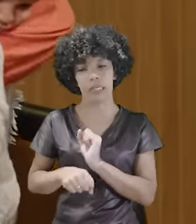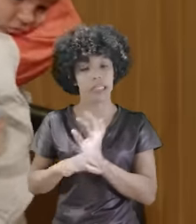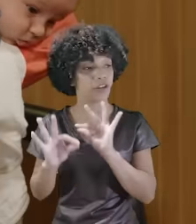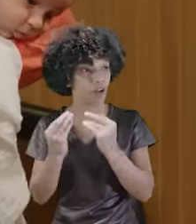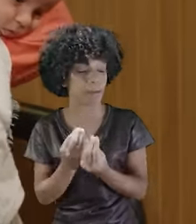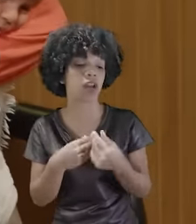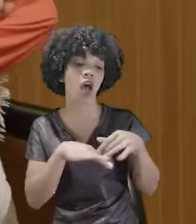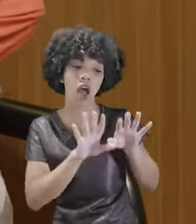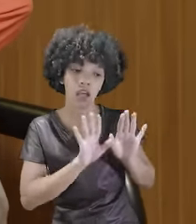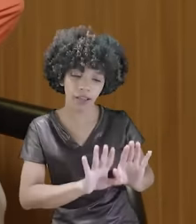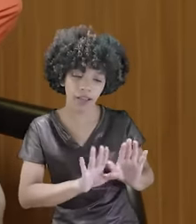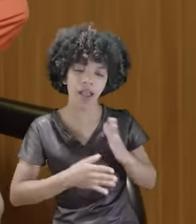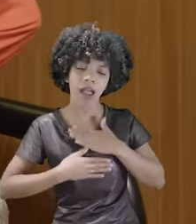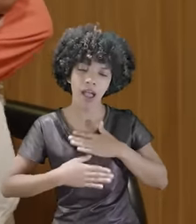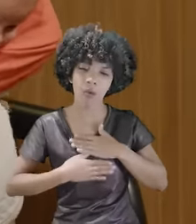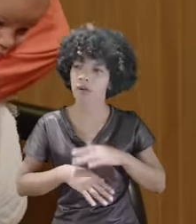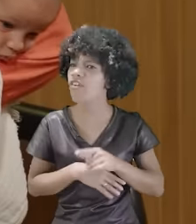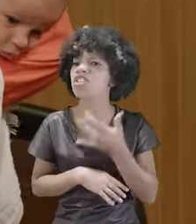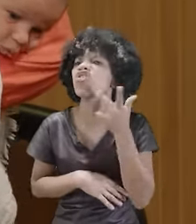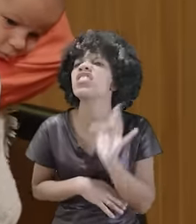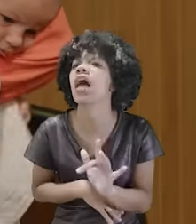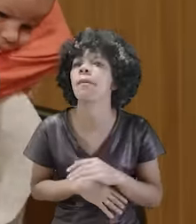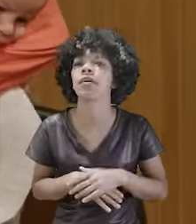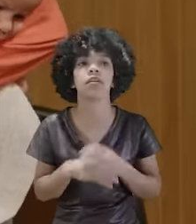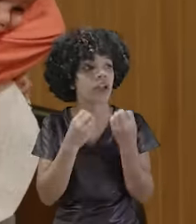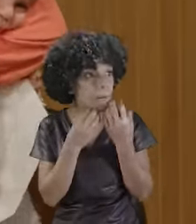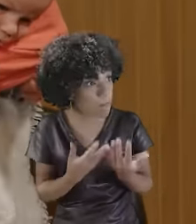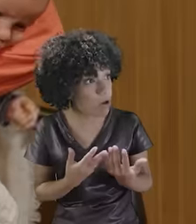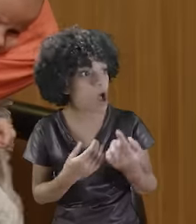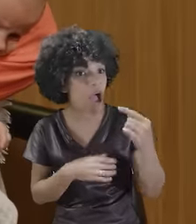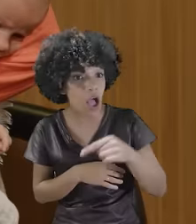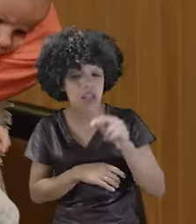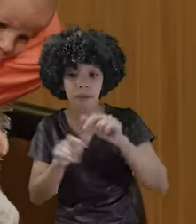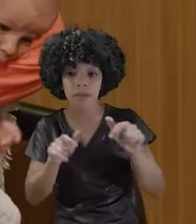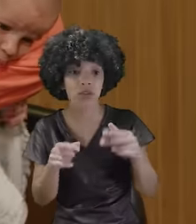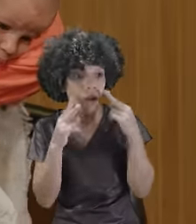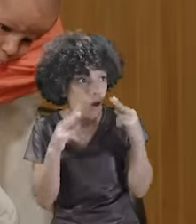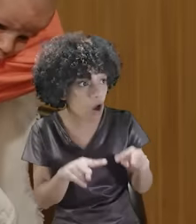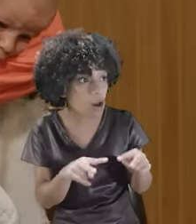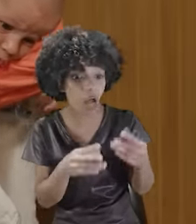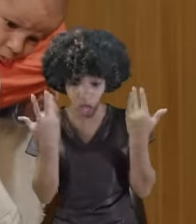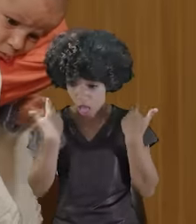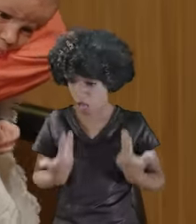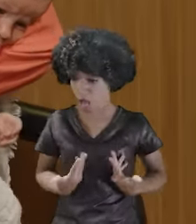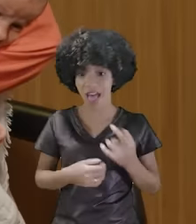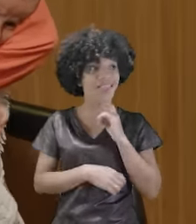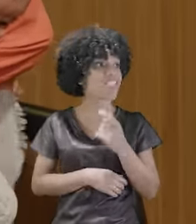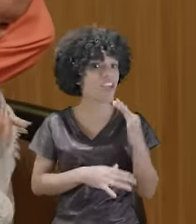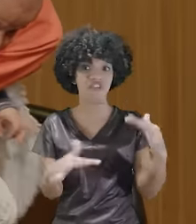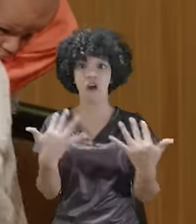a família dele conto não fica aqui aqui bom falei você não sabe nada que bom as pessoas aqui olha como tá o como Olha como isto